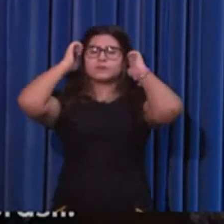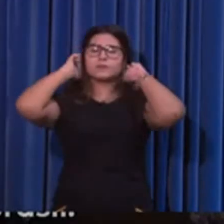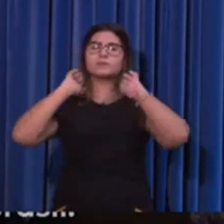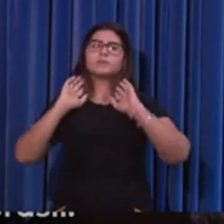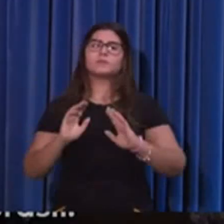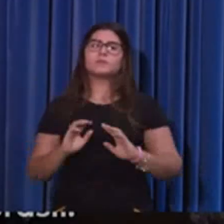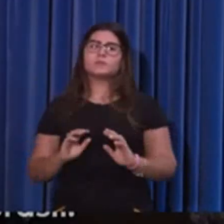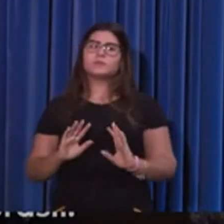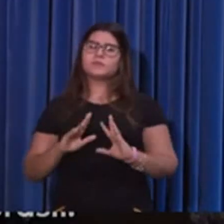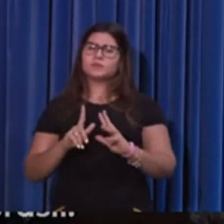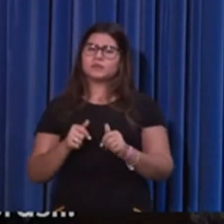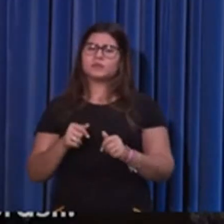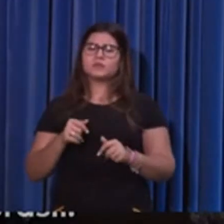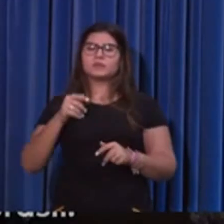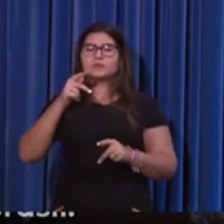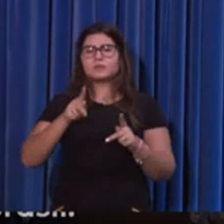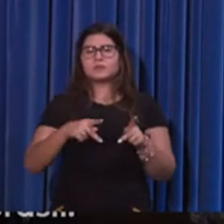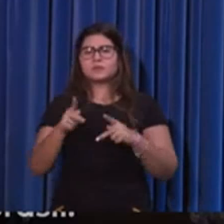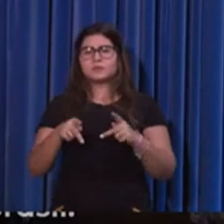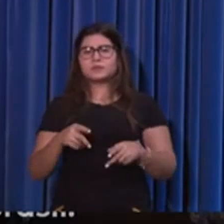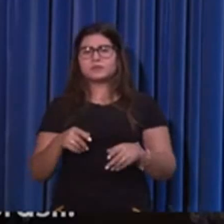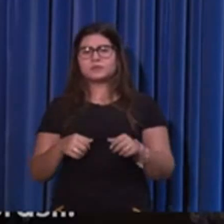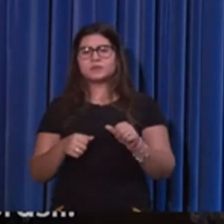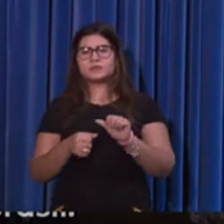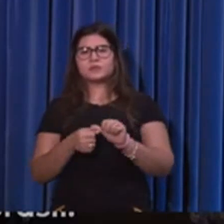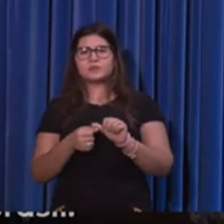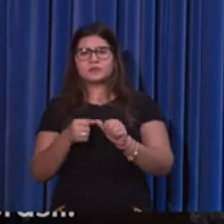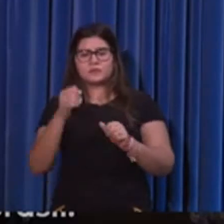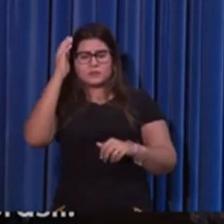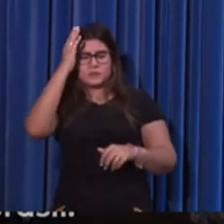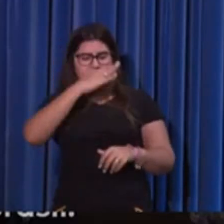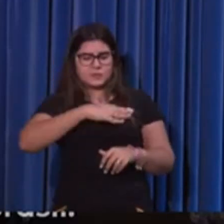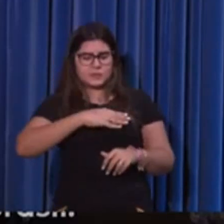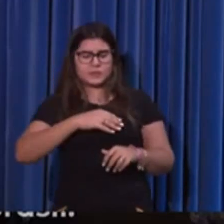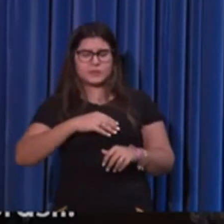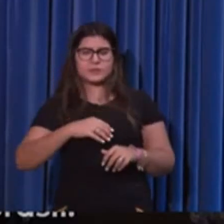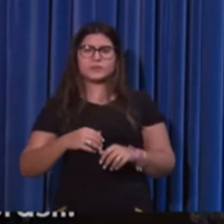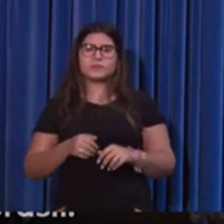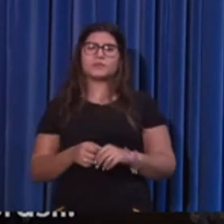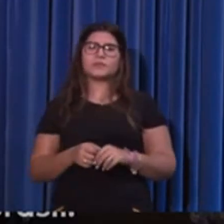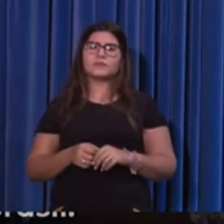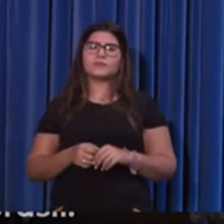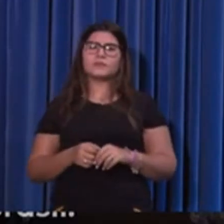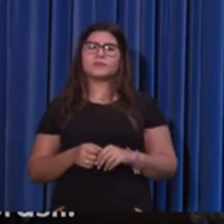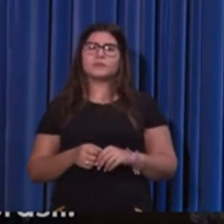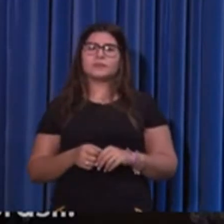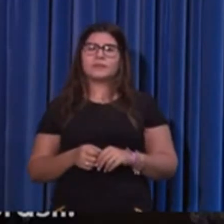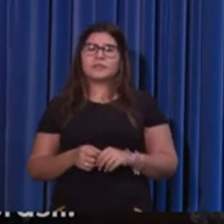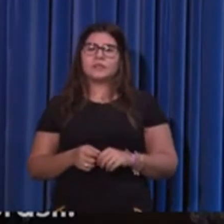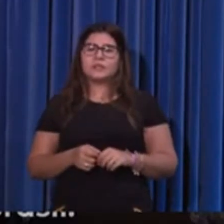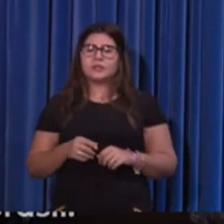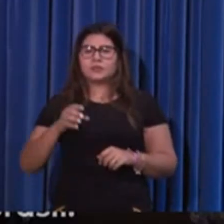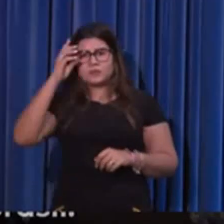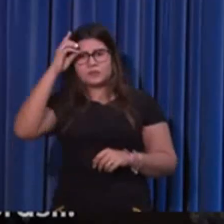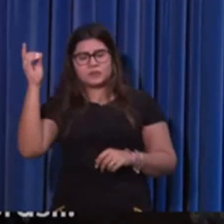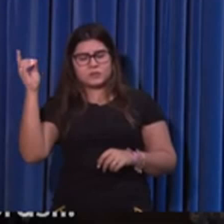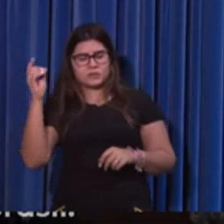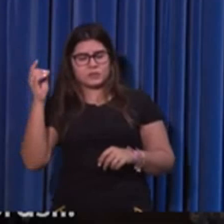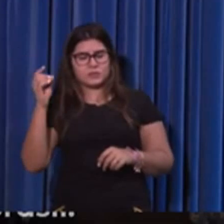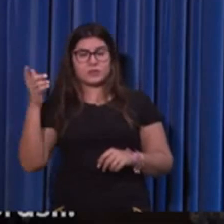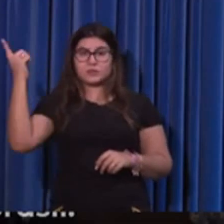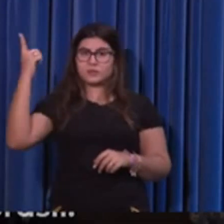cometem perversidade serão como restolho. O dia que vem os abrasará, diz o Senhor